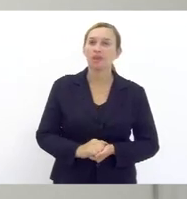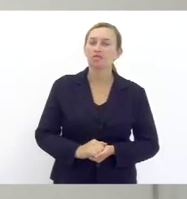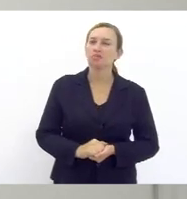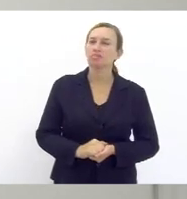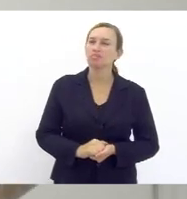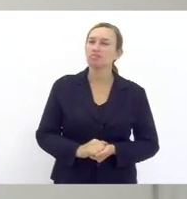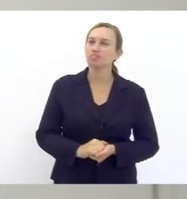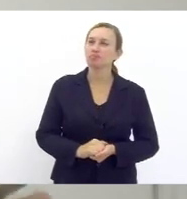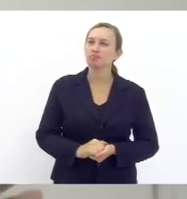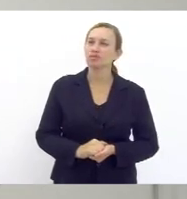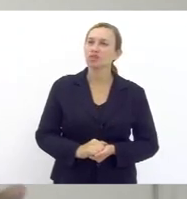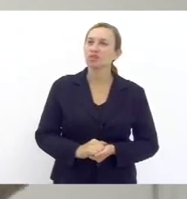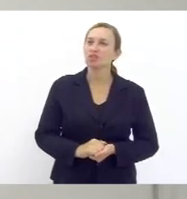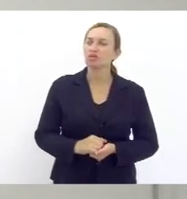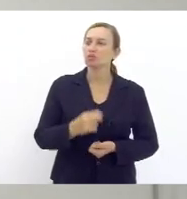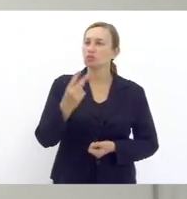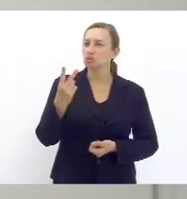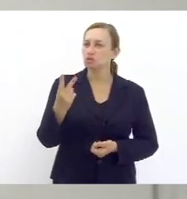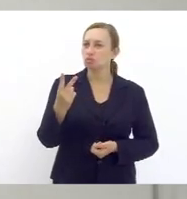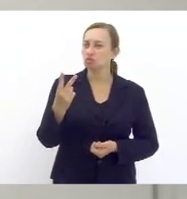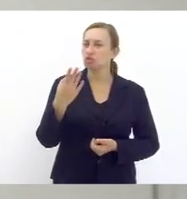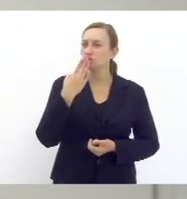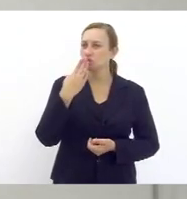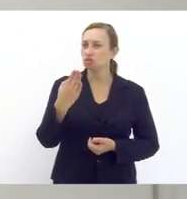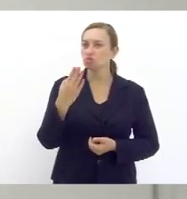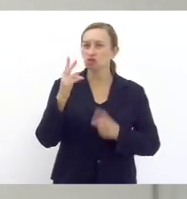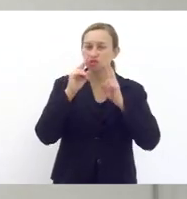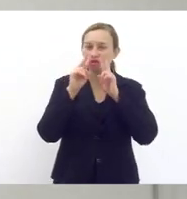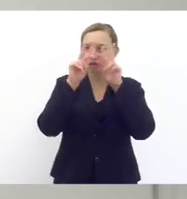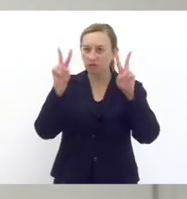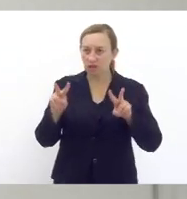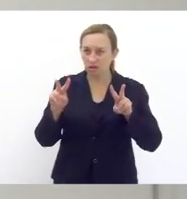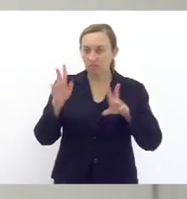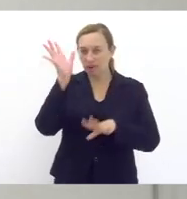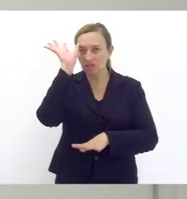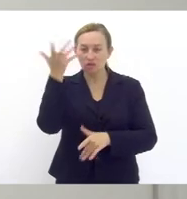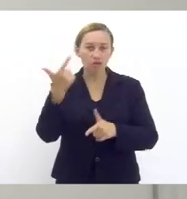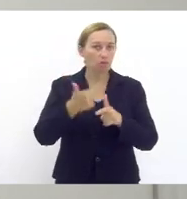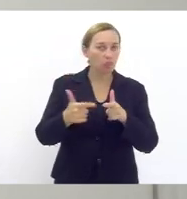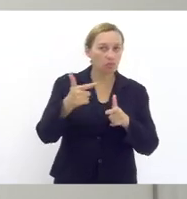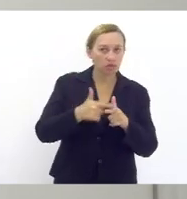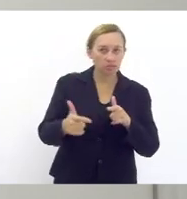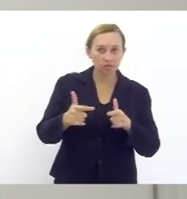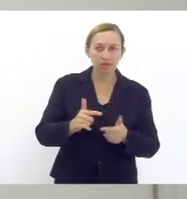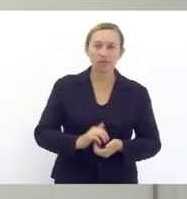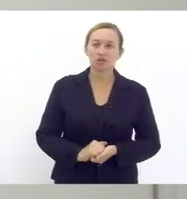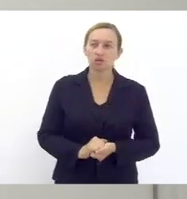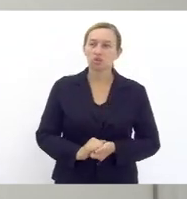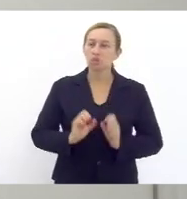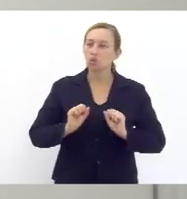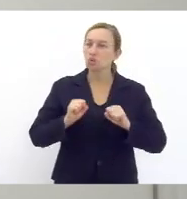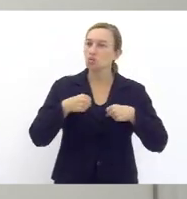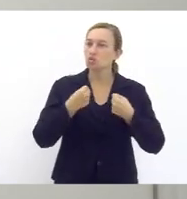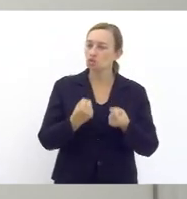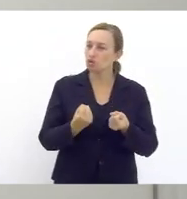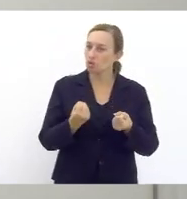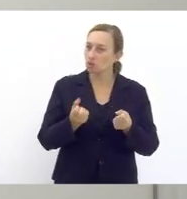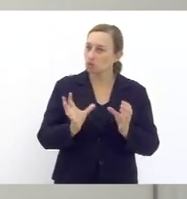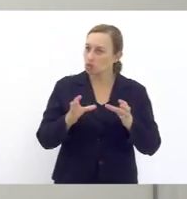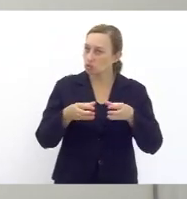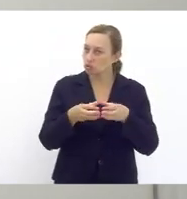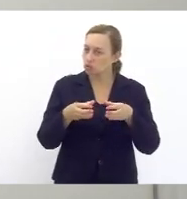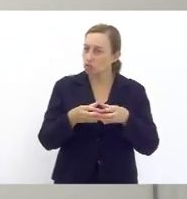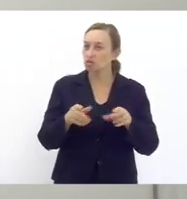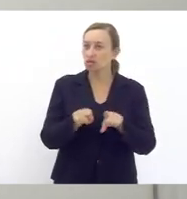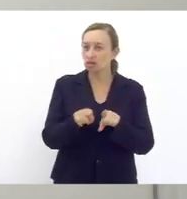Existe dois tipos de visão né para você Teoricamente tentar resolver problemas é são os esforços conjunturais e